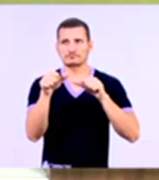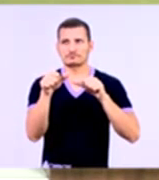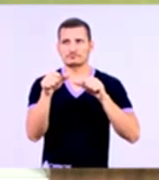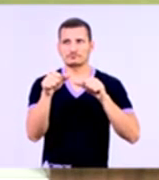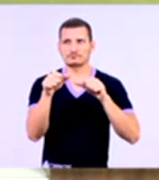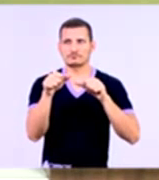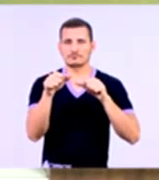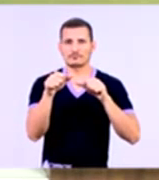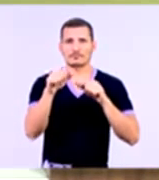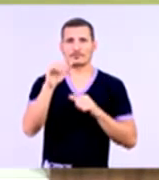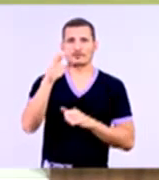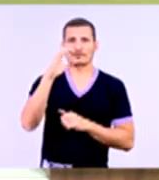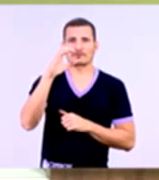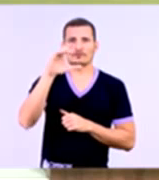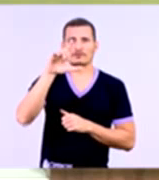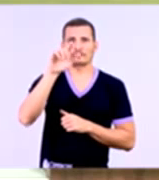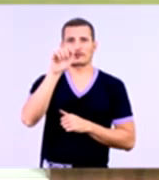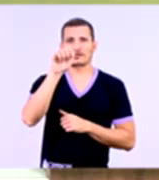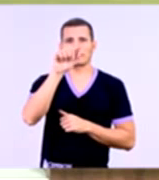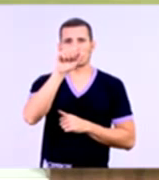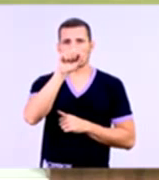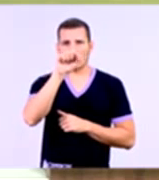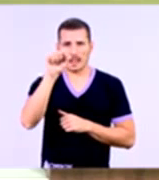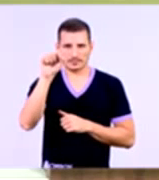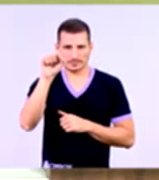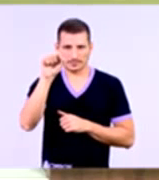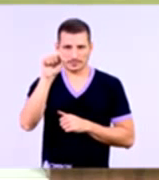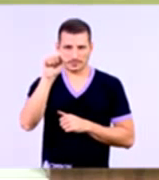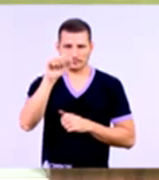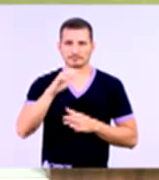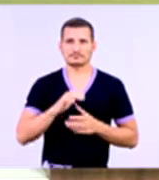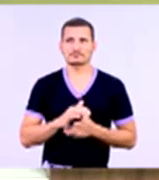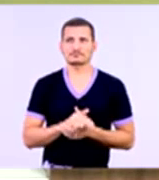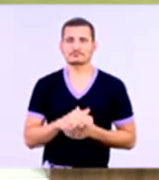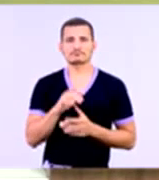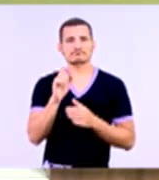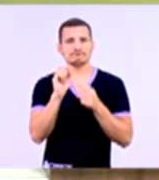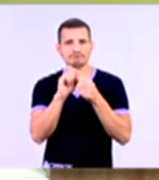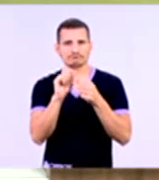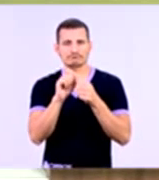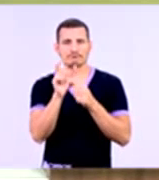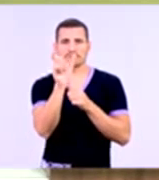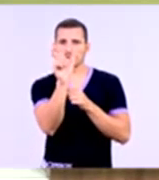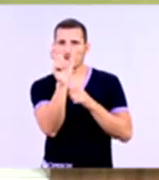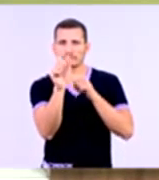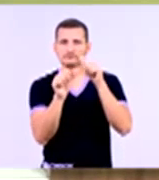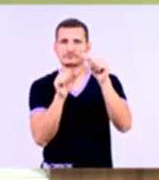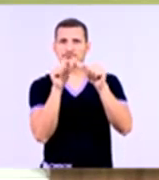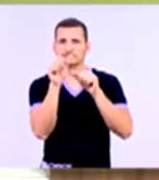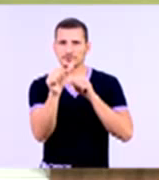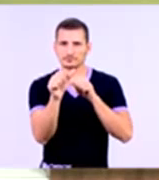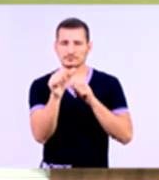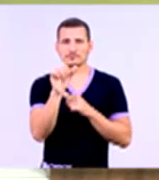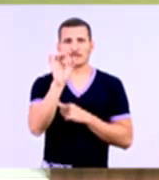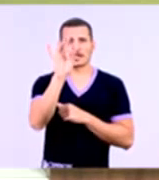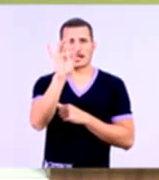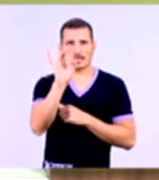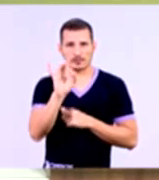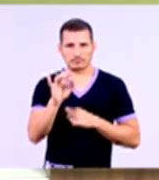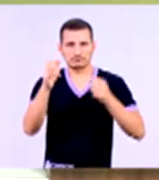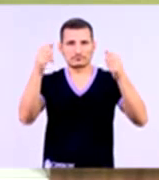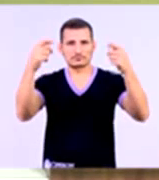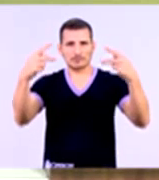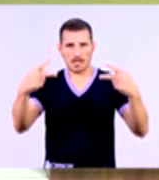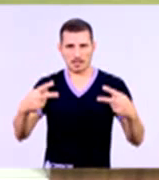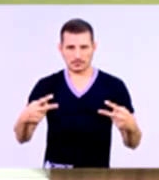o atributo class. Né? Então, basicamente, a gente vai fazer essa modificação naquele atributo de cada tag HTML no